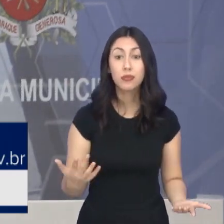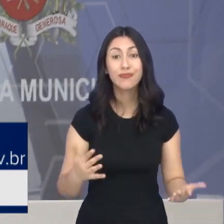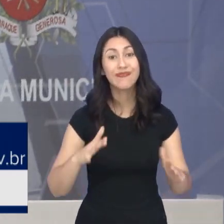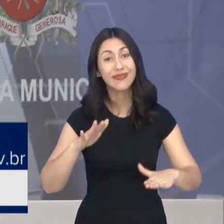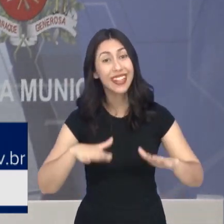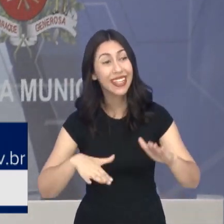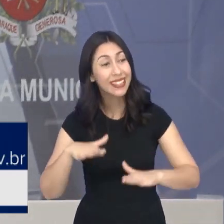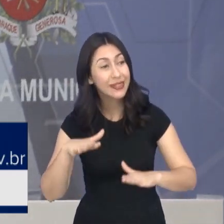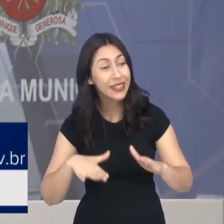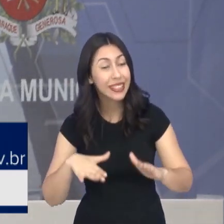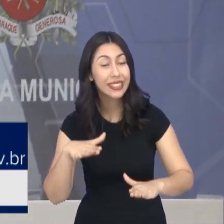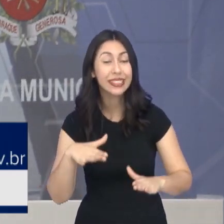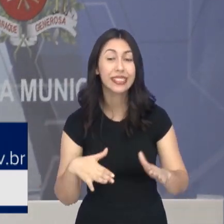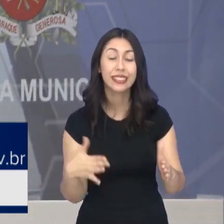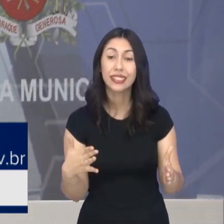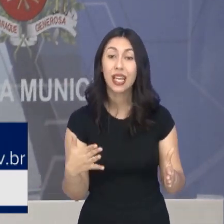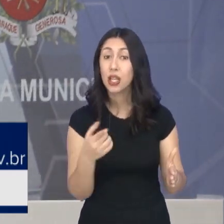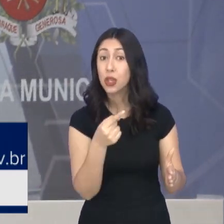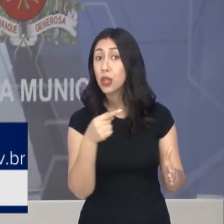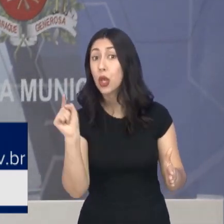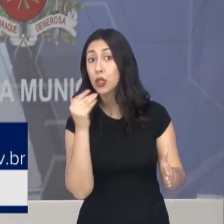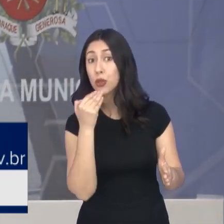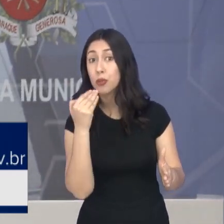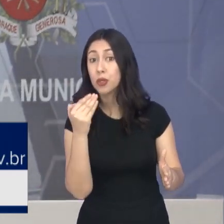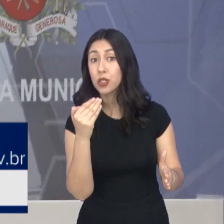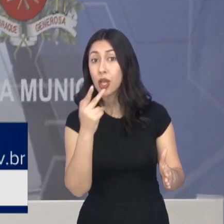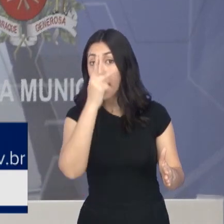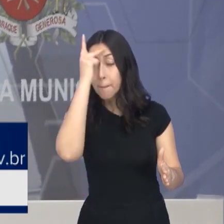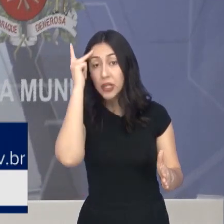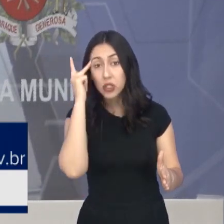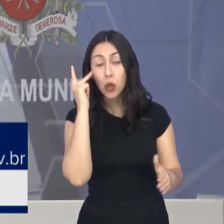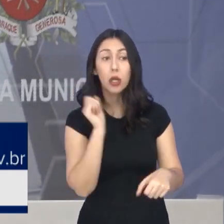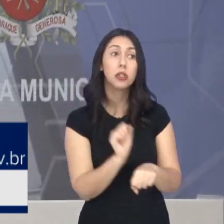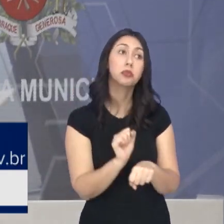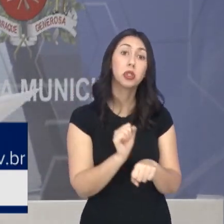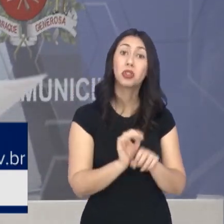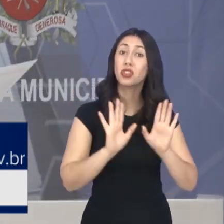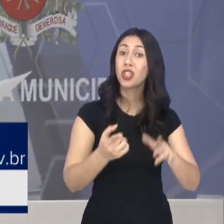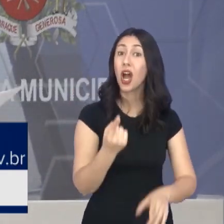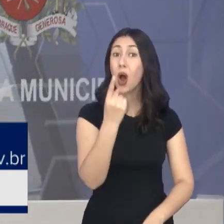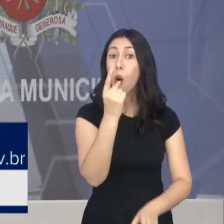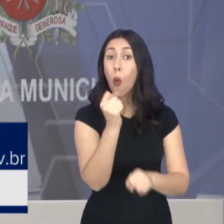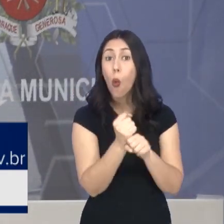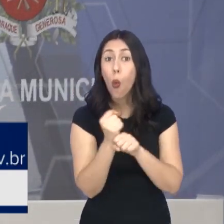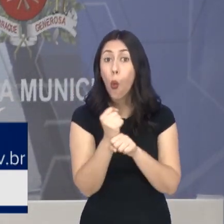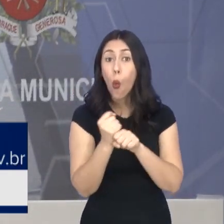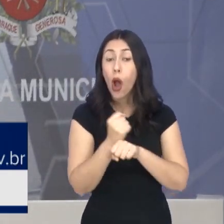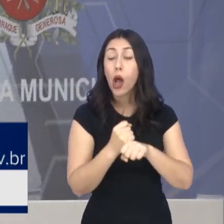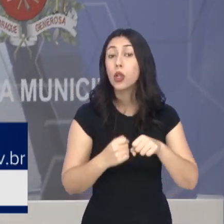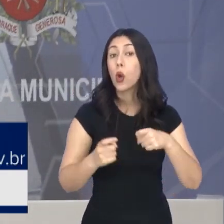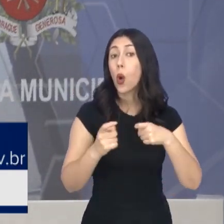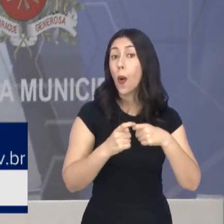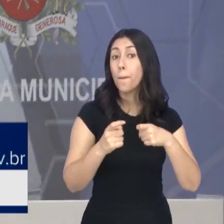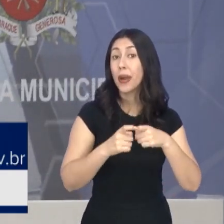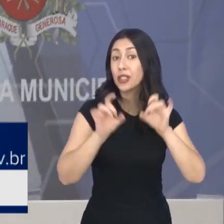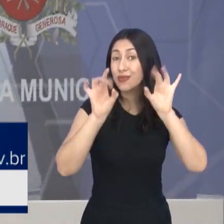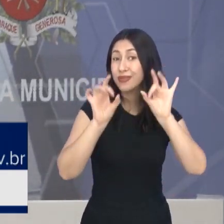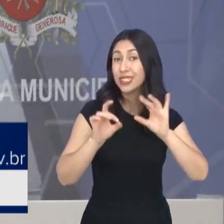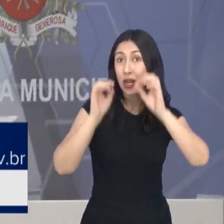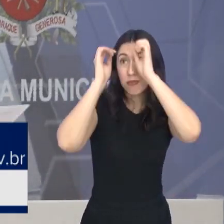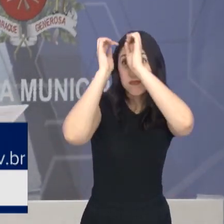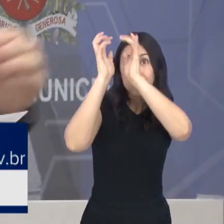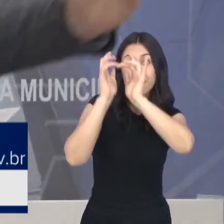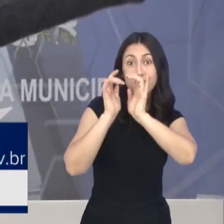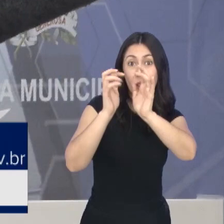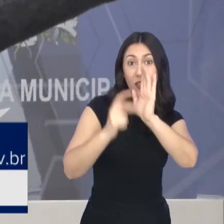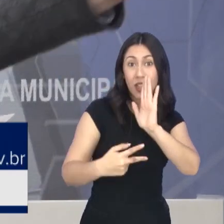muitos casos, né, o último pedido que nós fizemos, a pessoa estava esperando por mais de 1 ano o neurocirurgião e ele foi chamado, mas para um cirurgião,